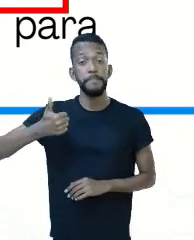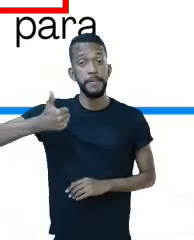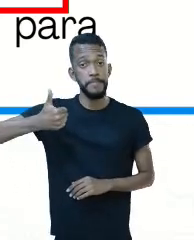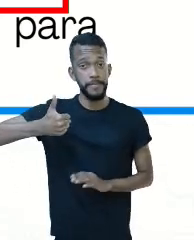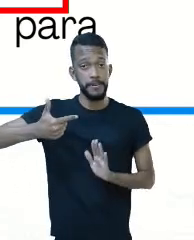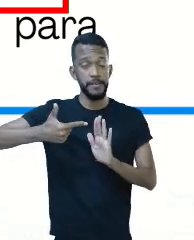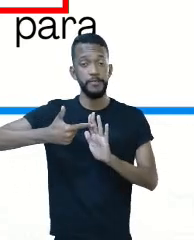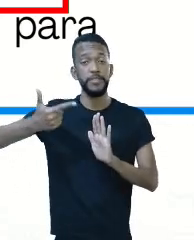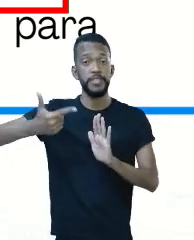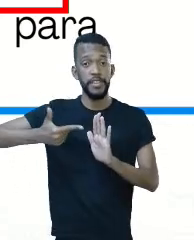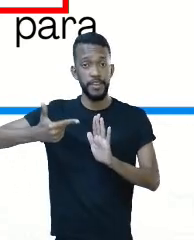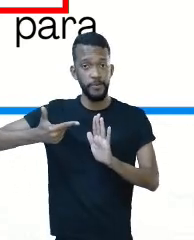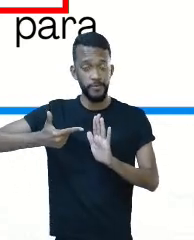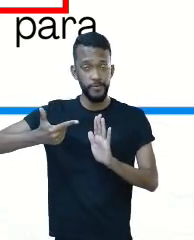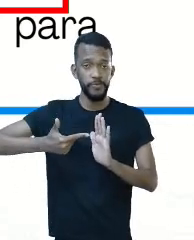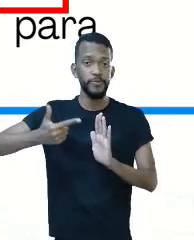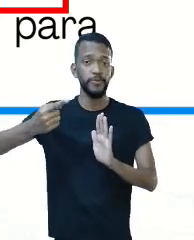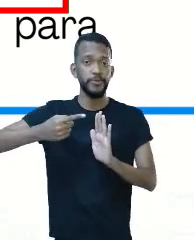segundo,